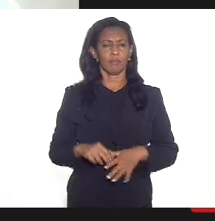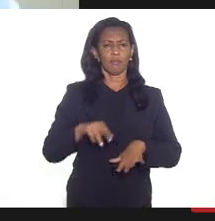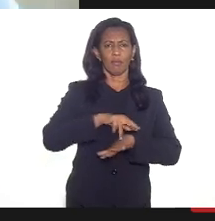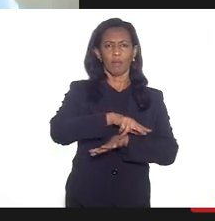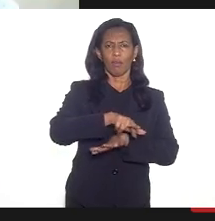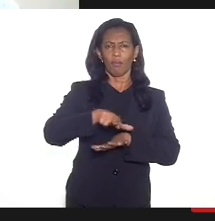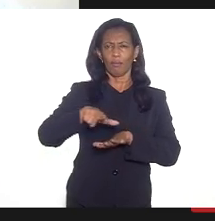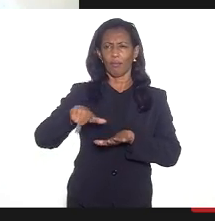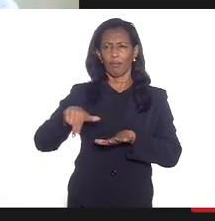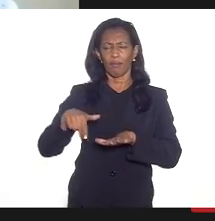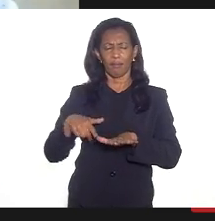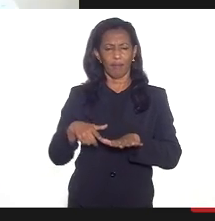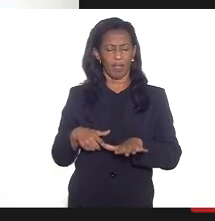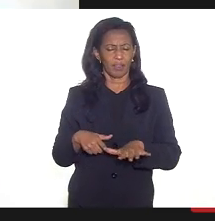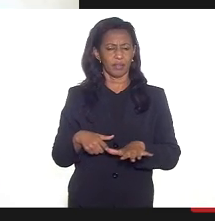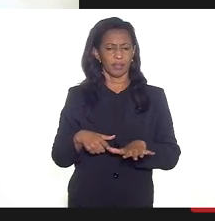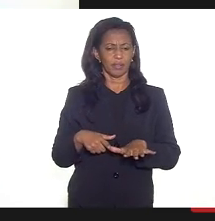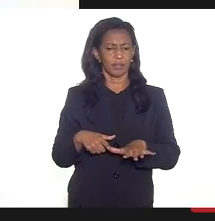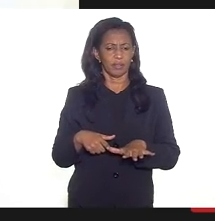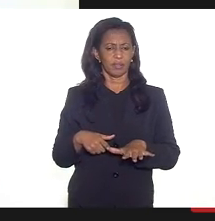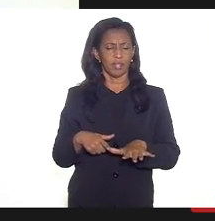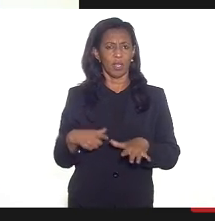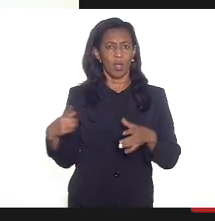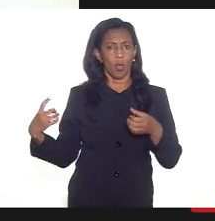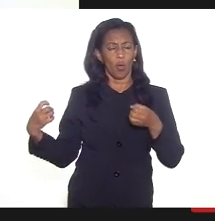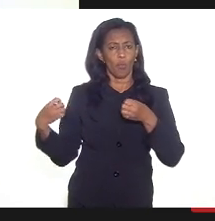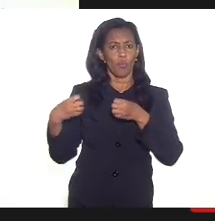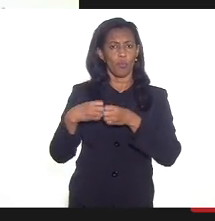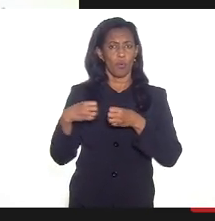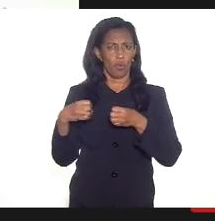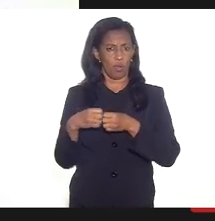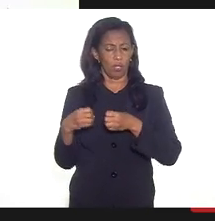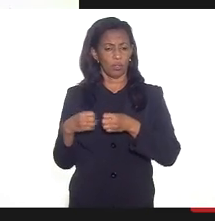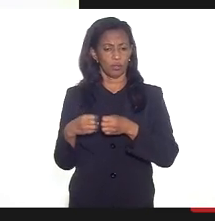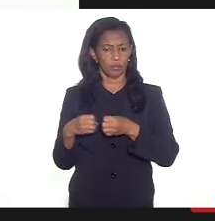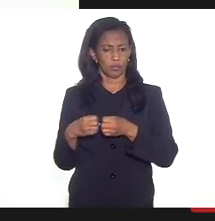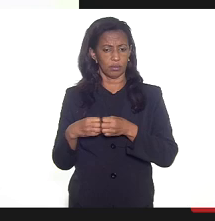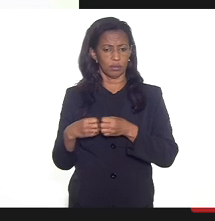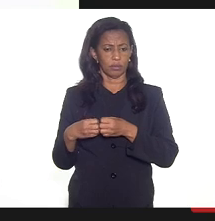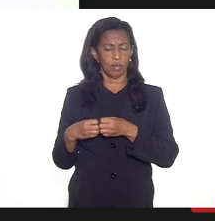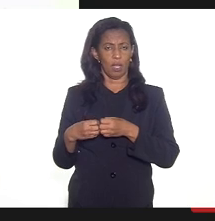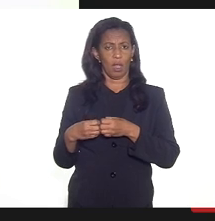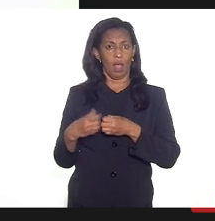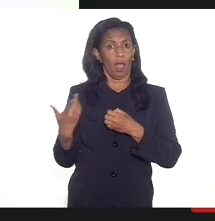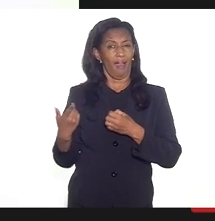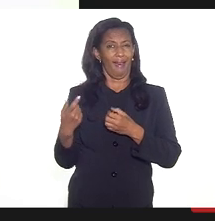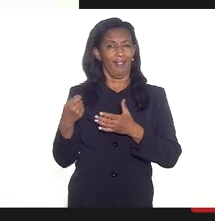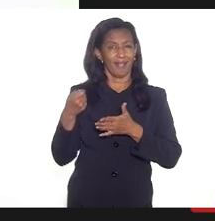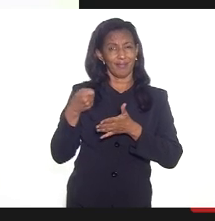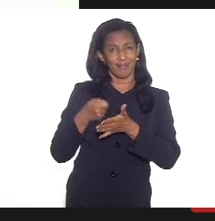vários casos que foram muito próximos a tentativas de feminicídio.